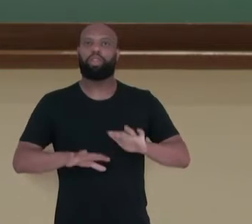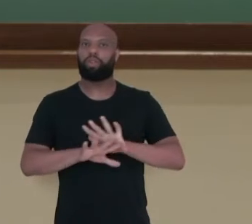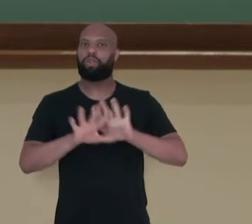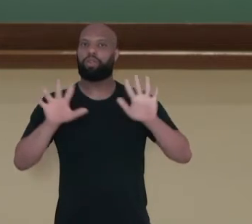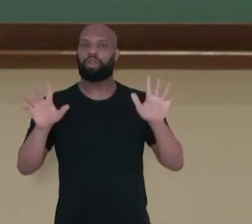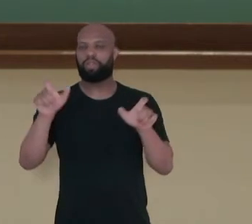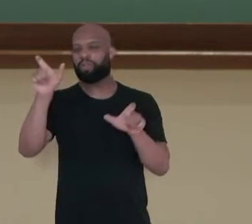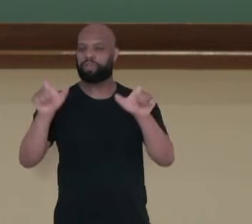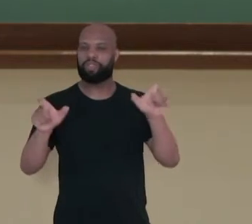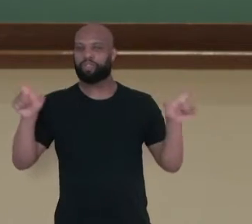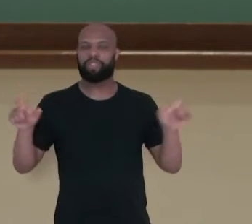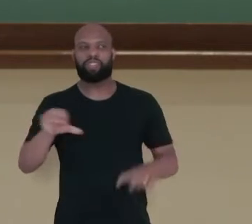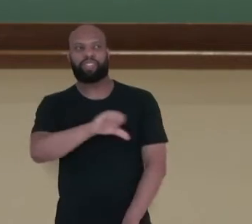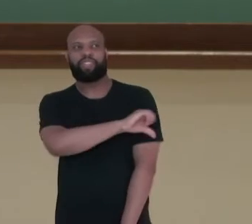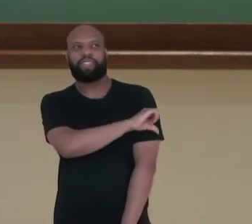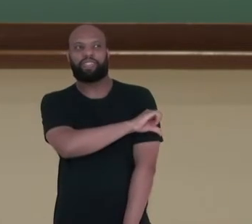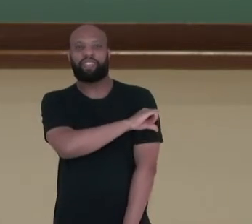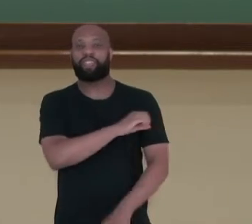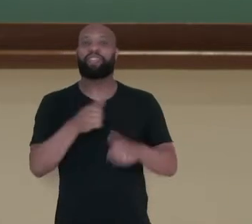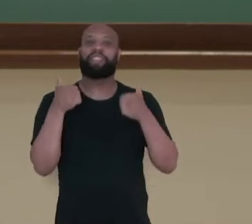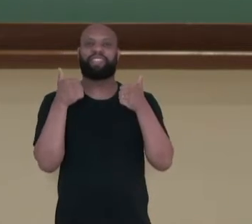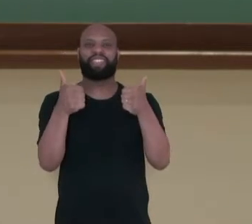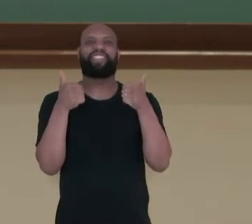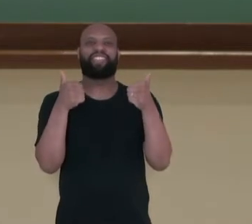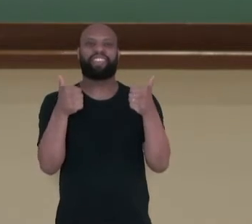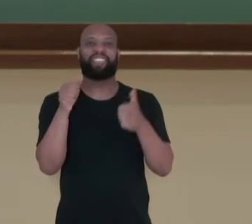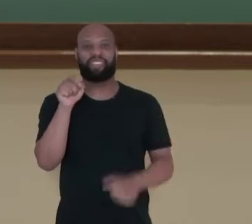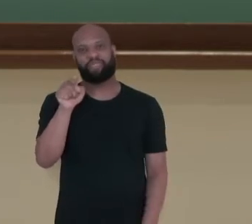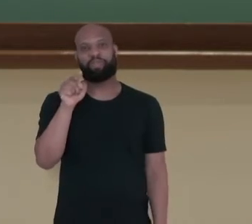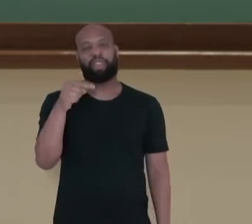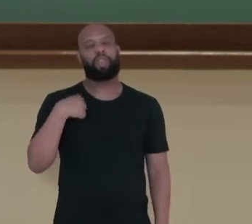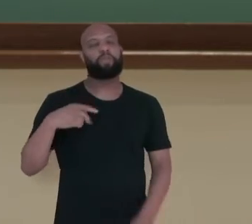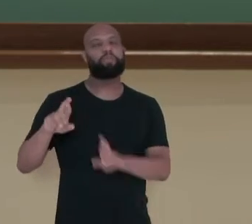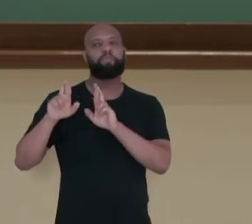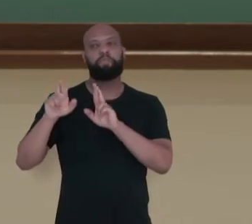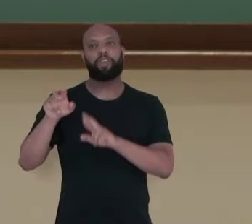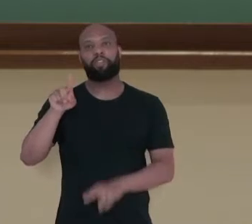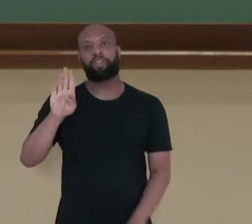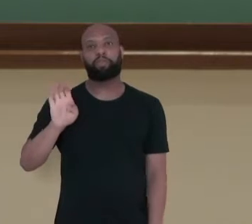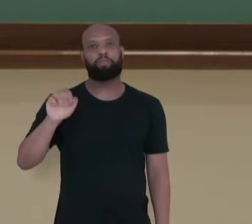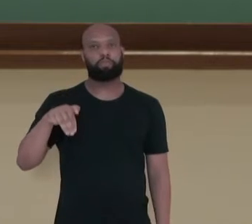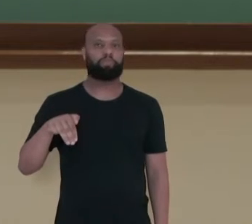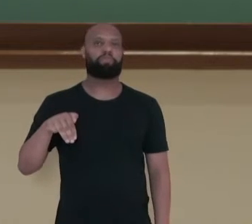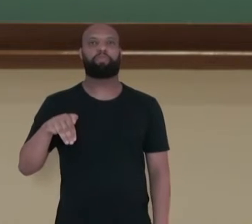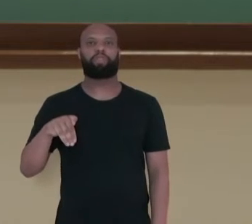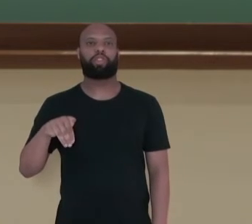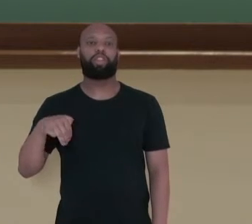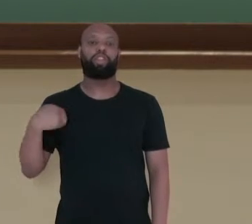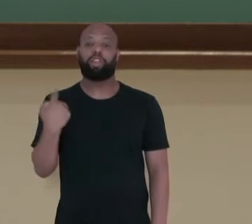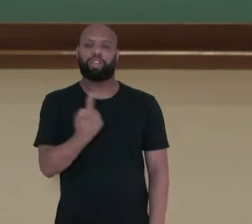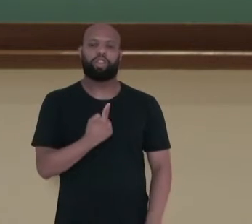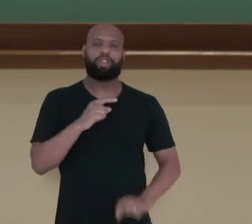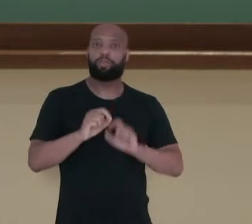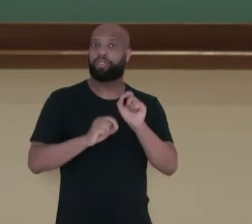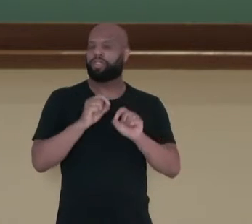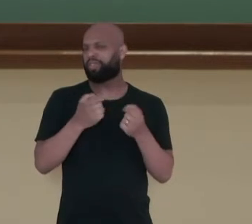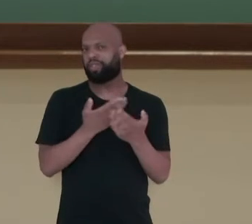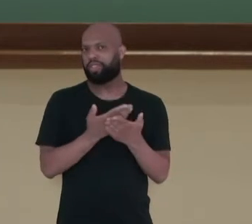Olá, pessoas do nono ano! Tudo bem com você? Espero que esteja bem, porque estamos trabalhando o